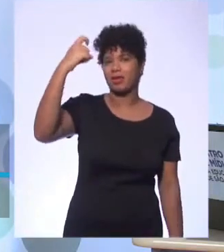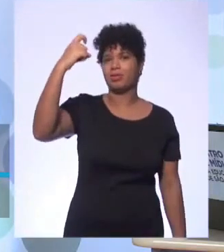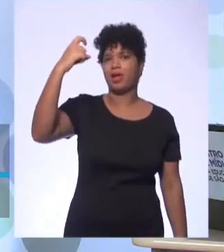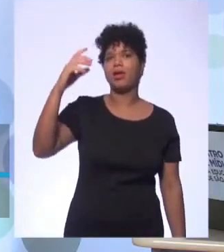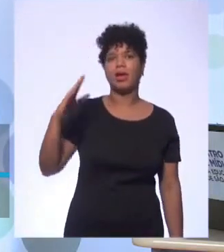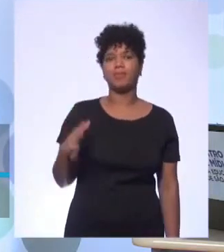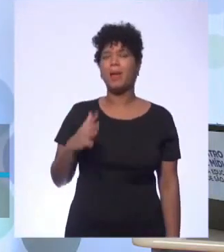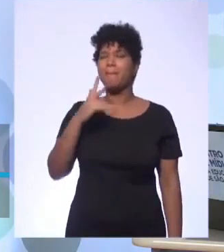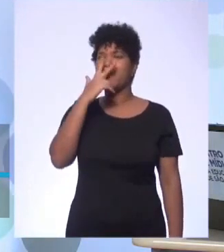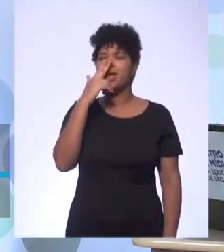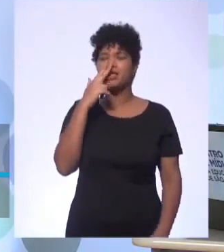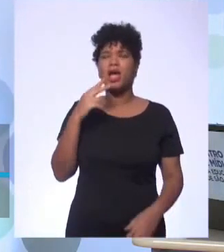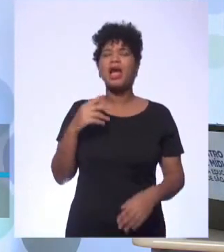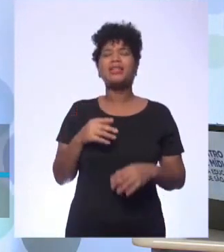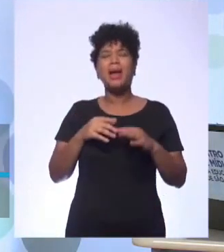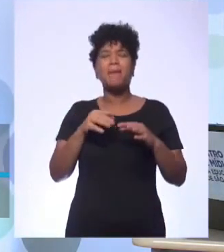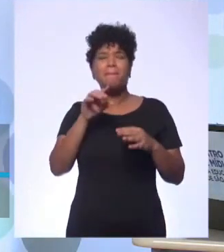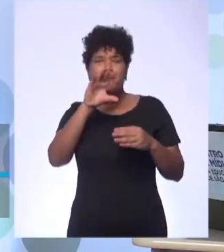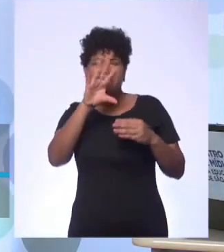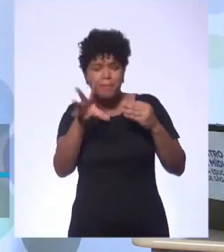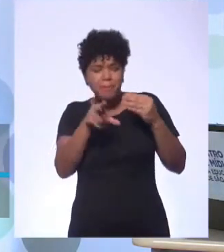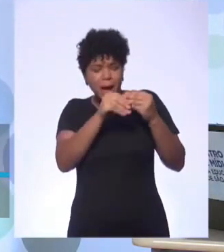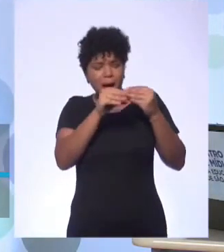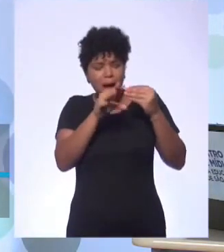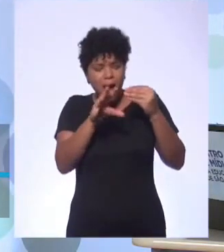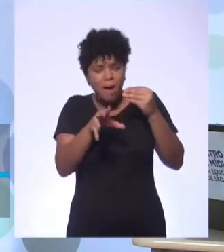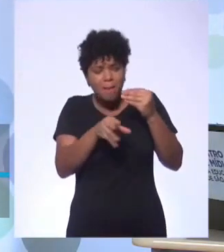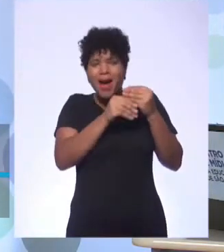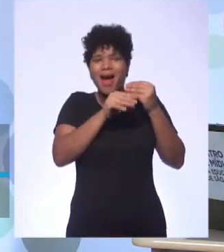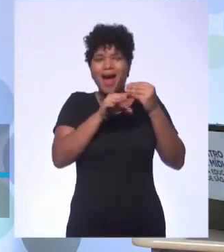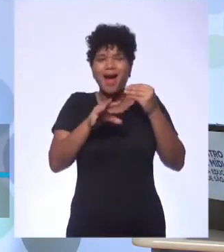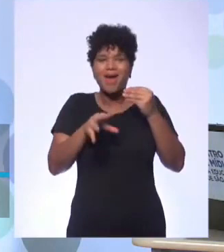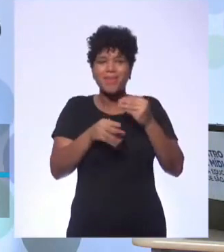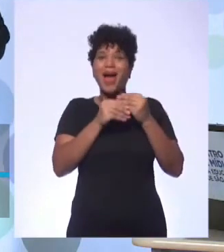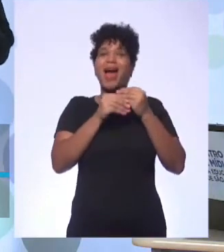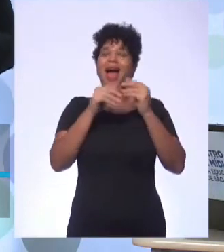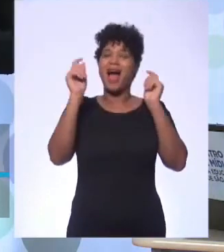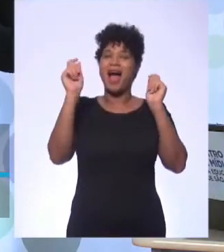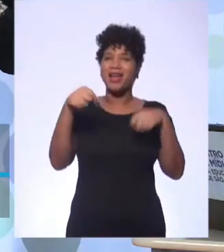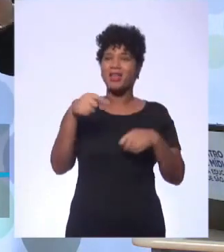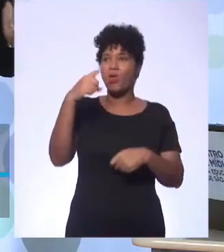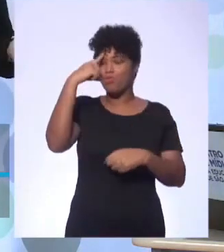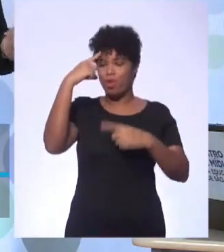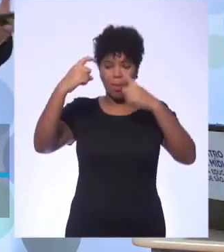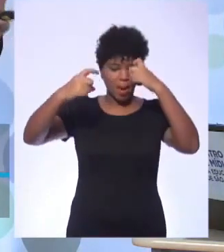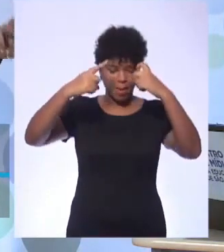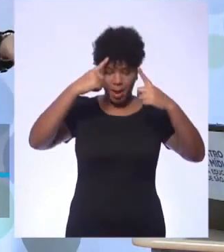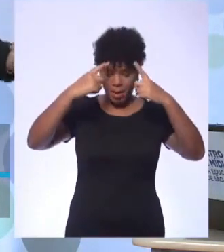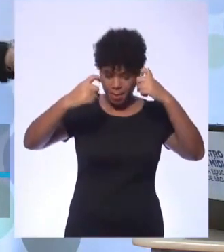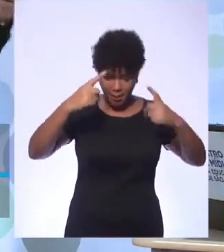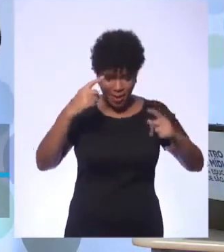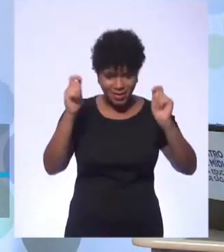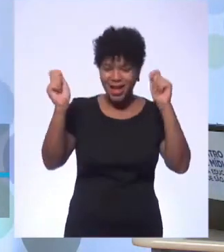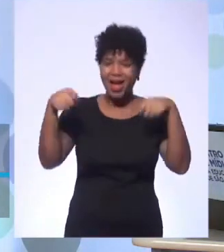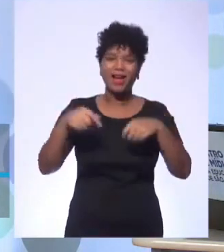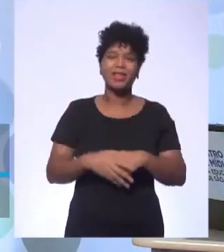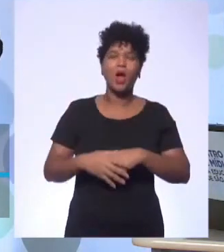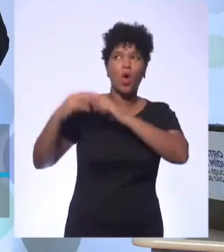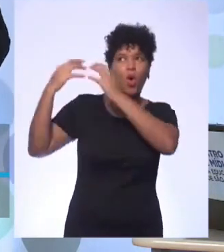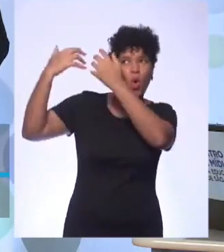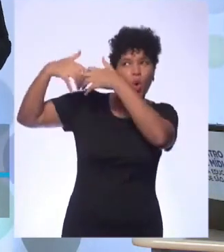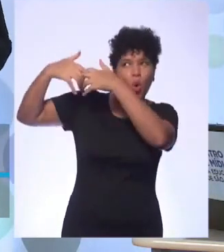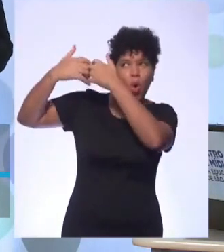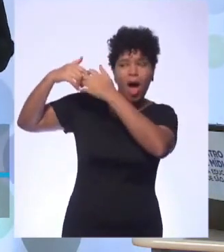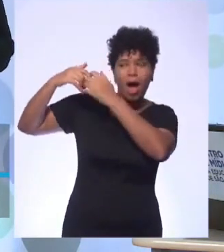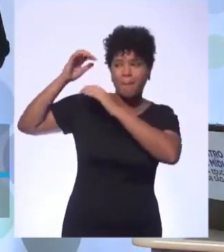novelo de linha. Essa ideia inicial, ela puxa outras ideias. Ela cria outras ideias e eu posso tanto utilizá-las todas